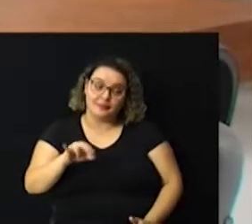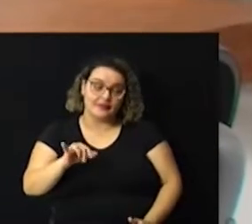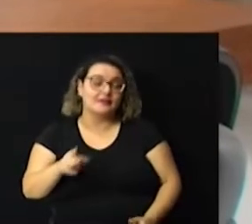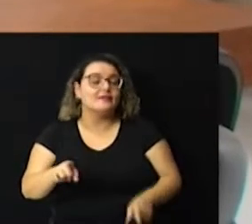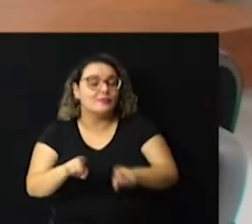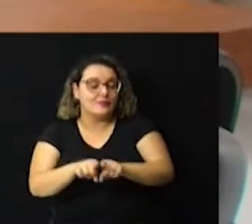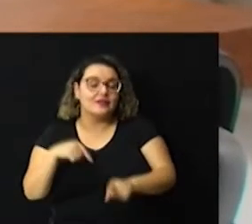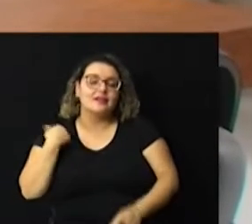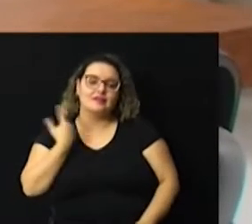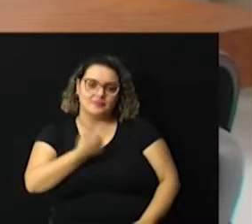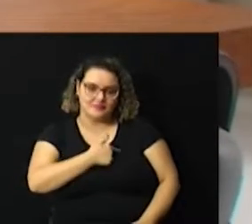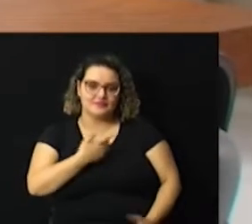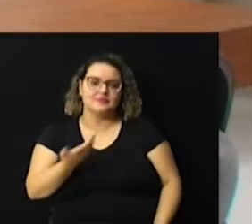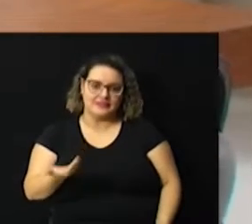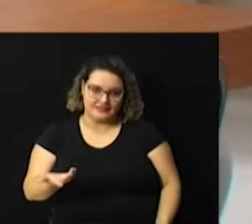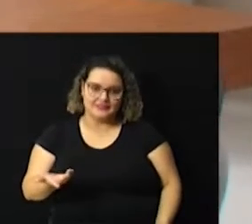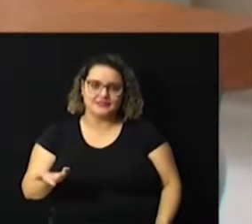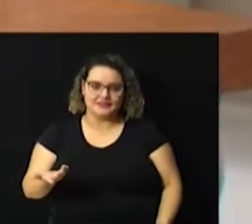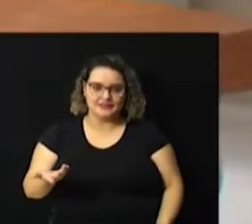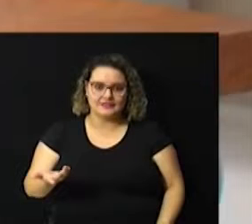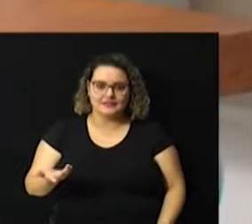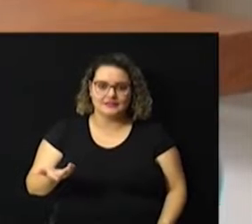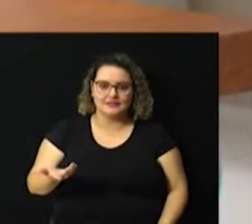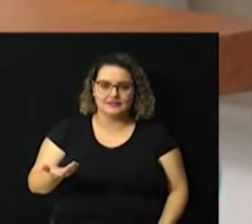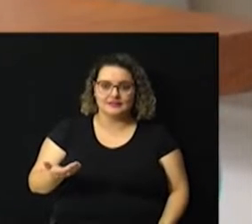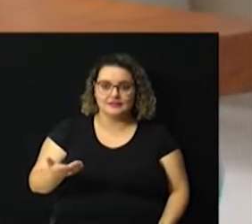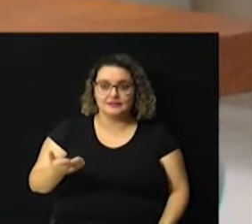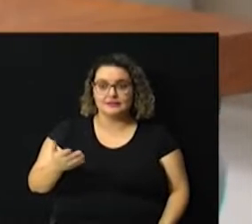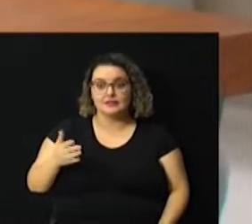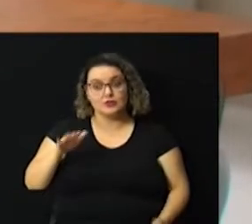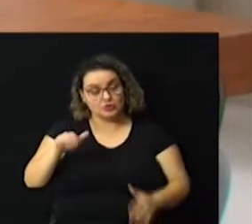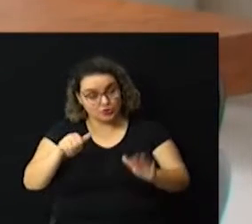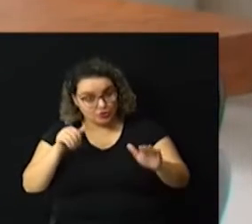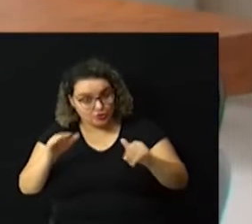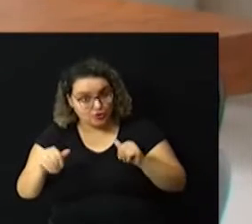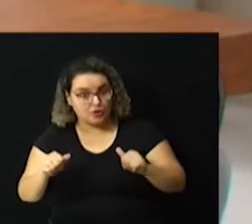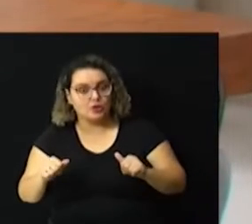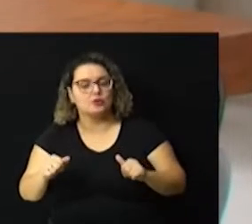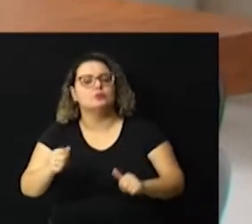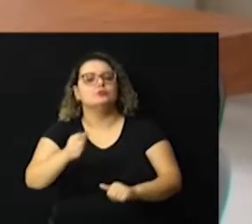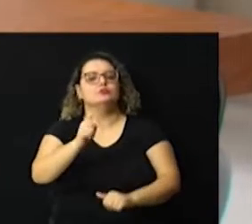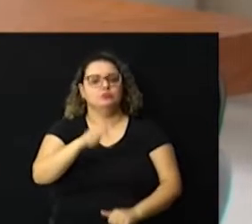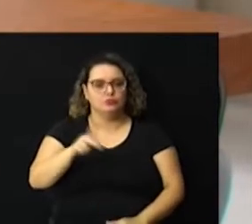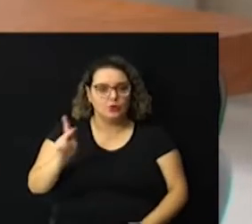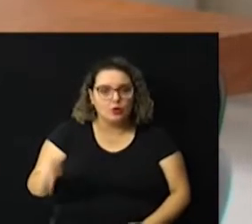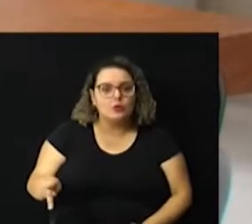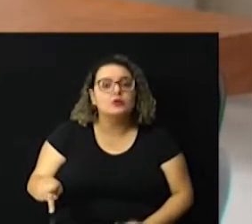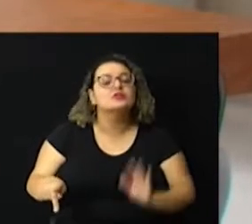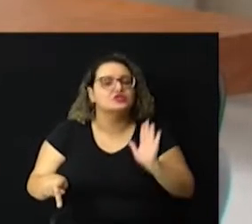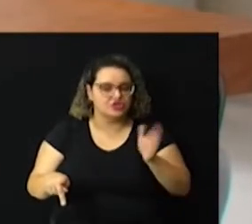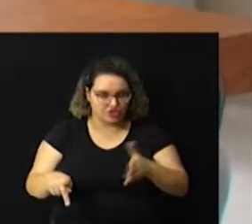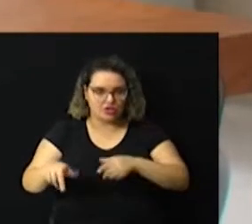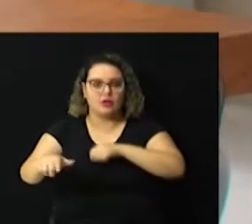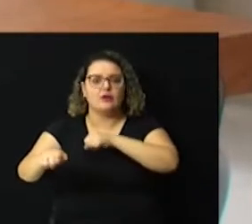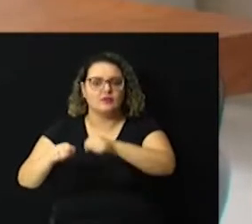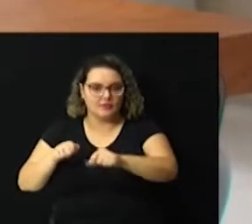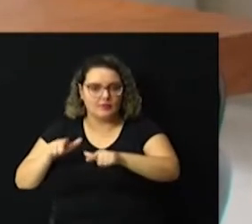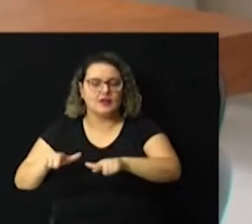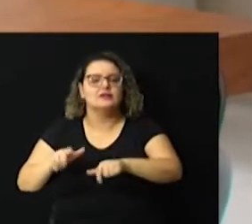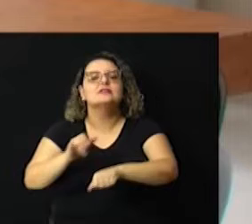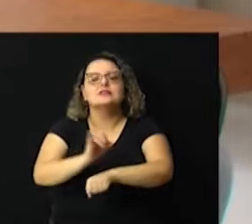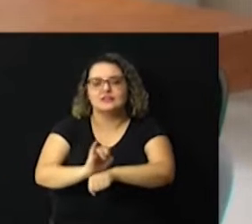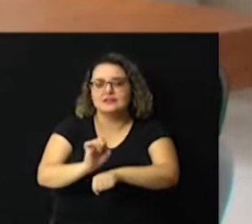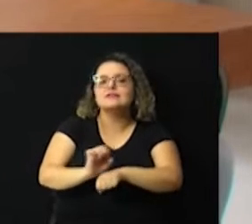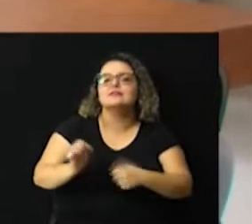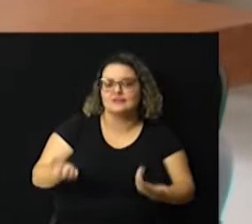também, professores, no caso, eu chamo as minhas residentes professoras, que algumas já são professoras mesmo, e era uma alegria